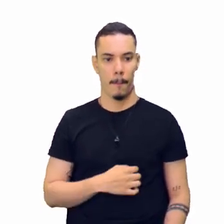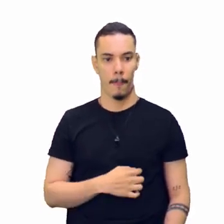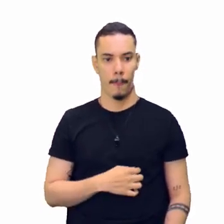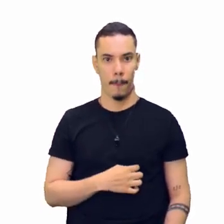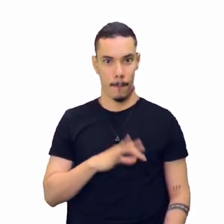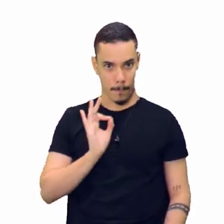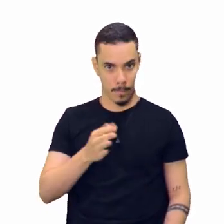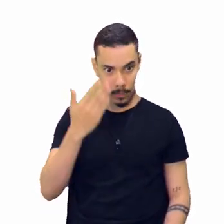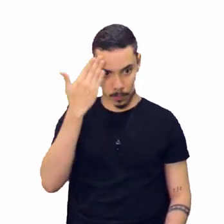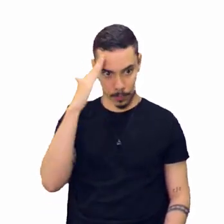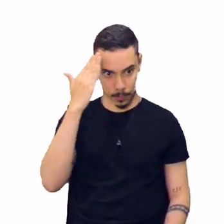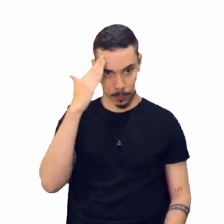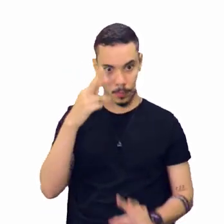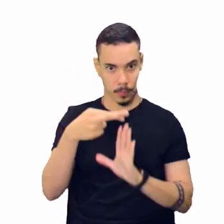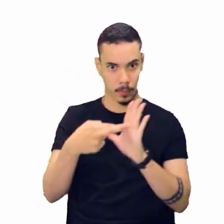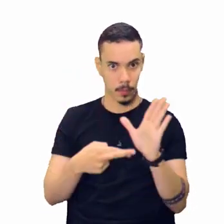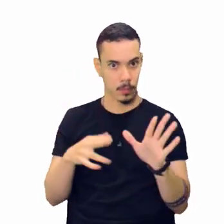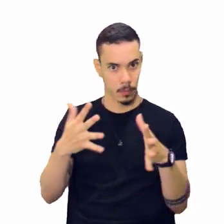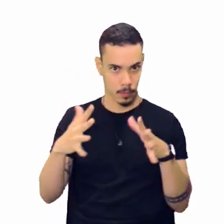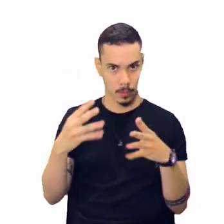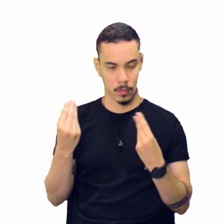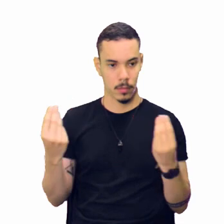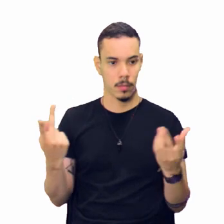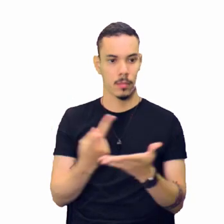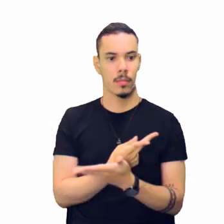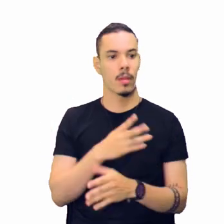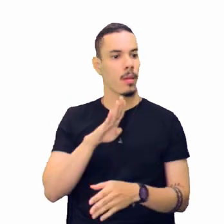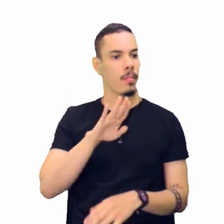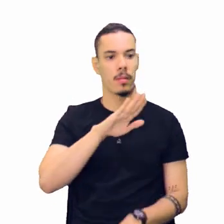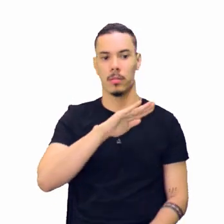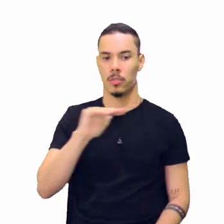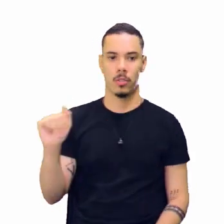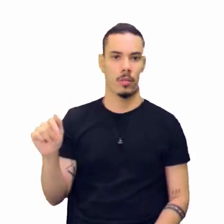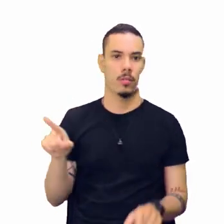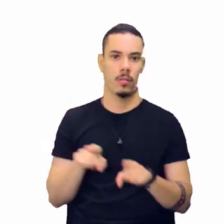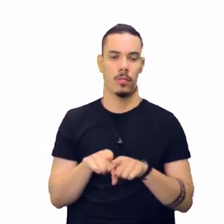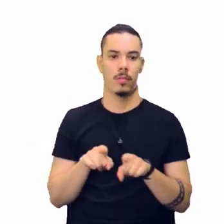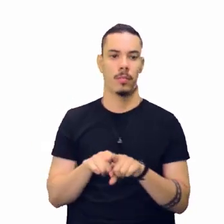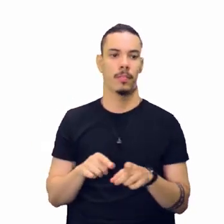Estão entendendo aí? Proparoxítona. Então, a B também está eliminada.